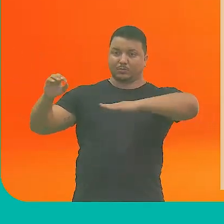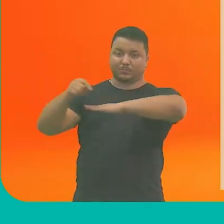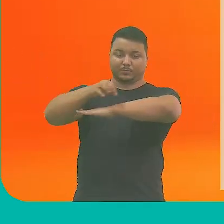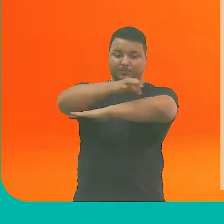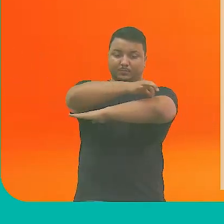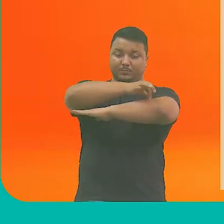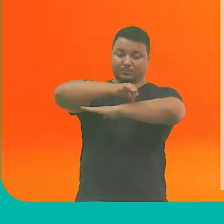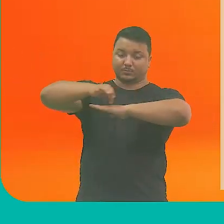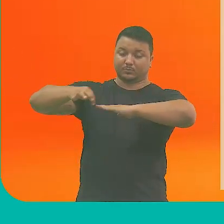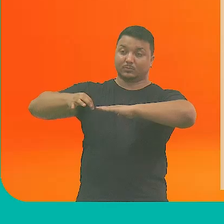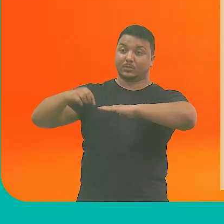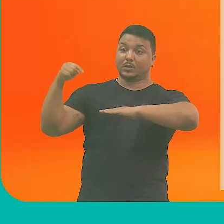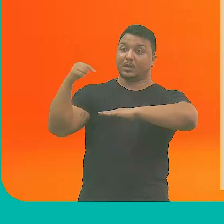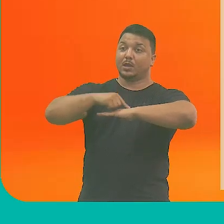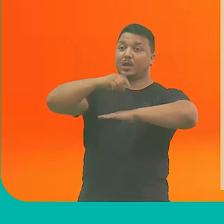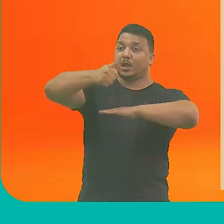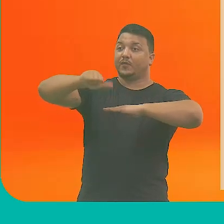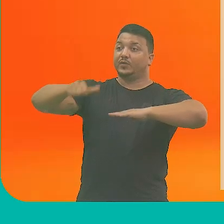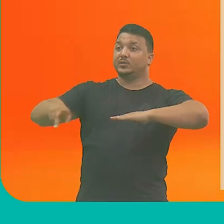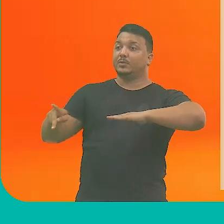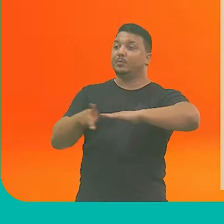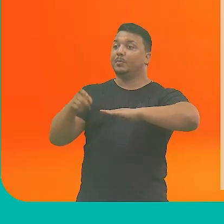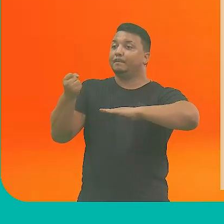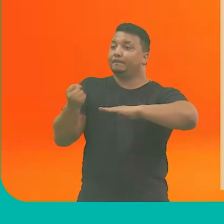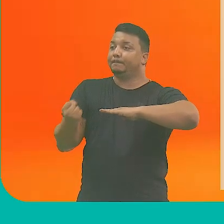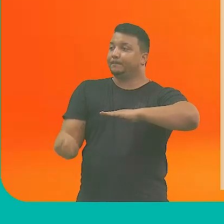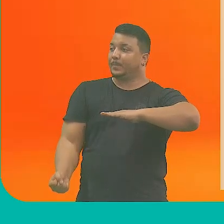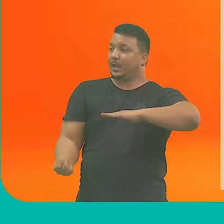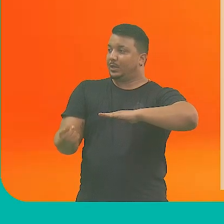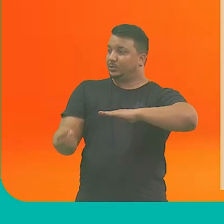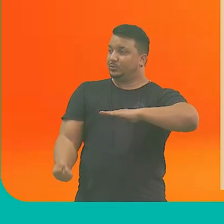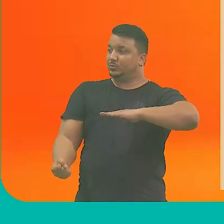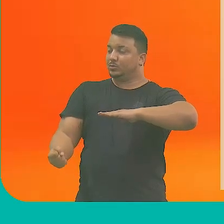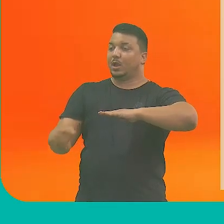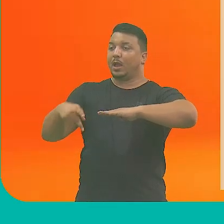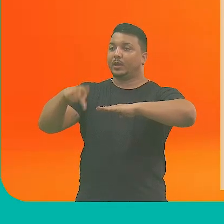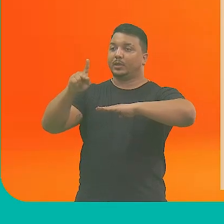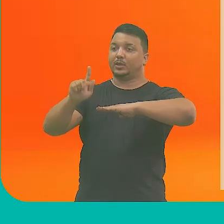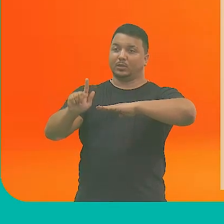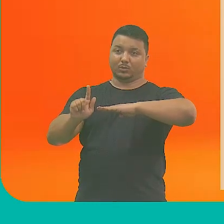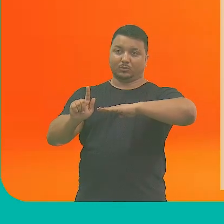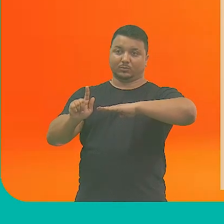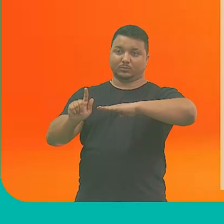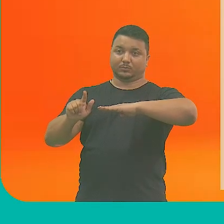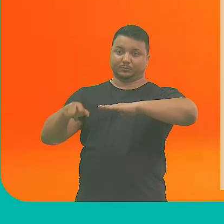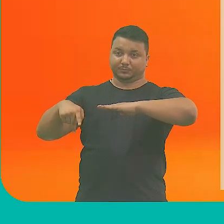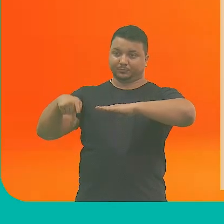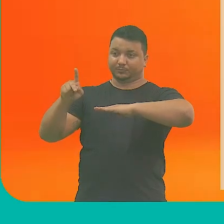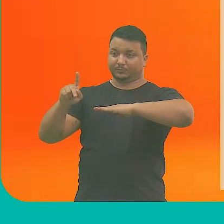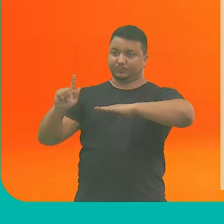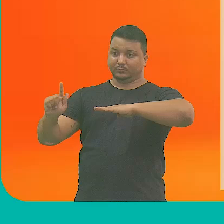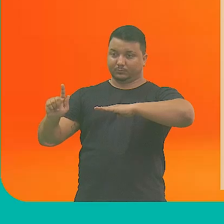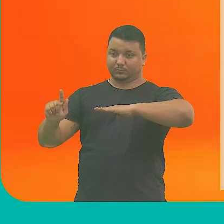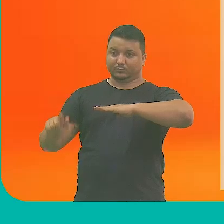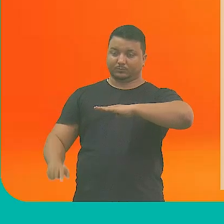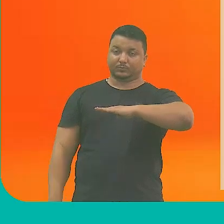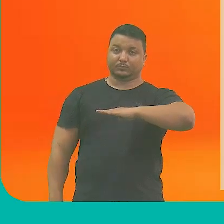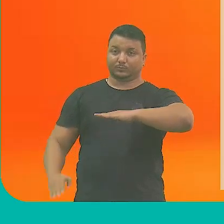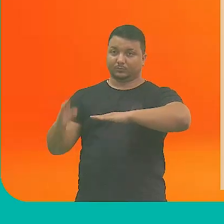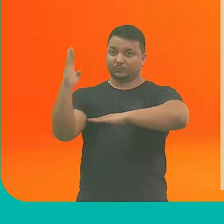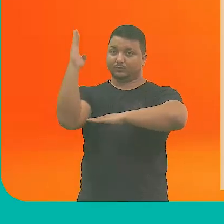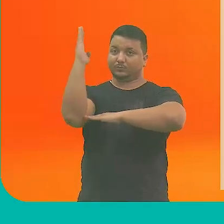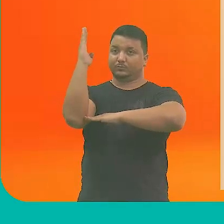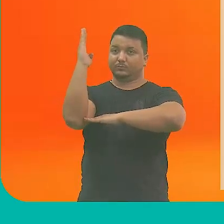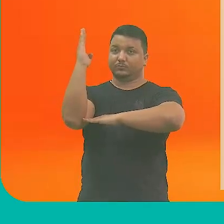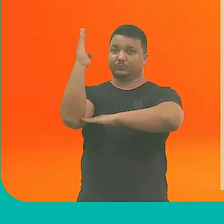estamos avaliando a massa corporal em quilograma. E no